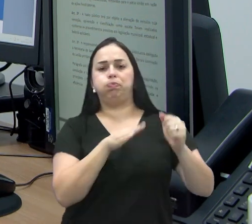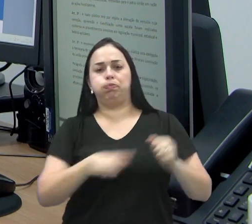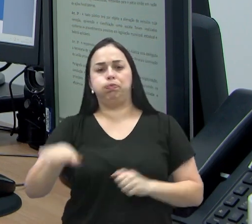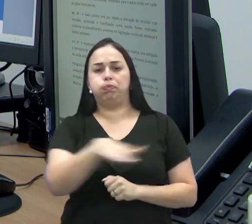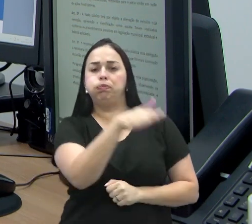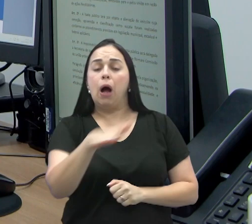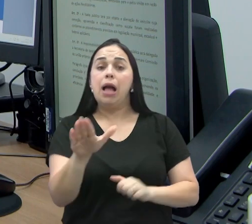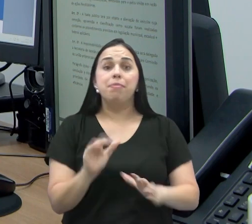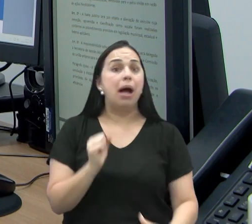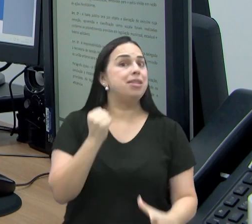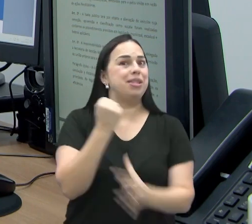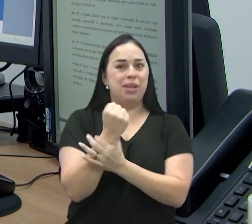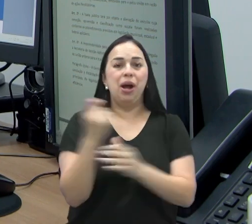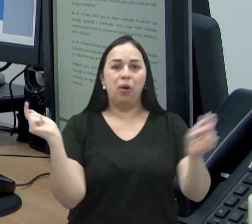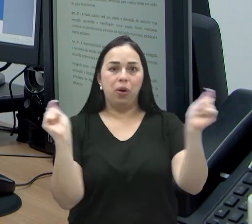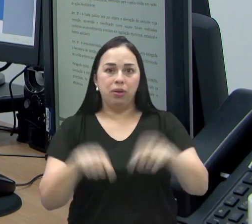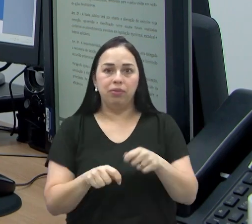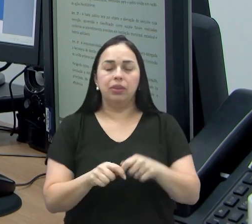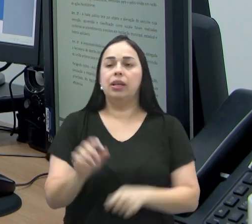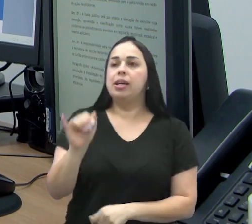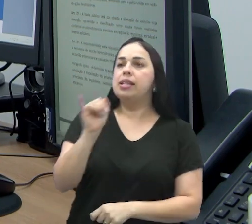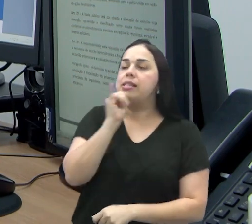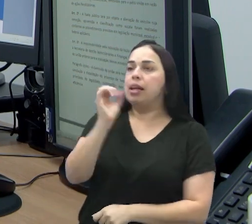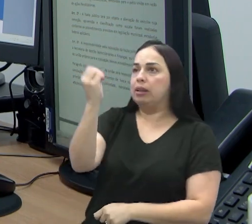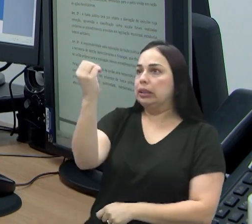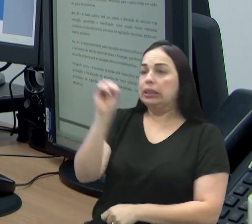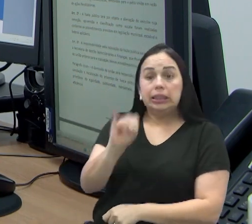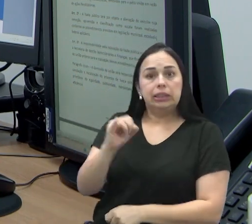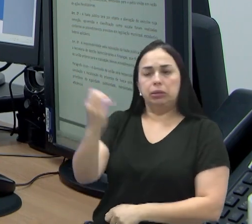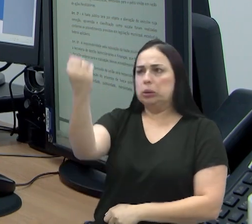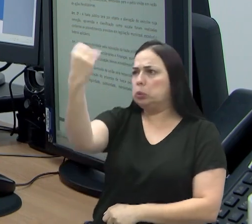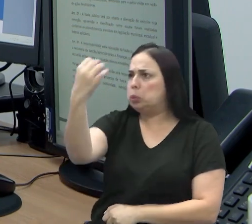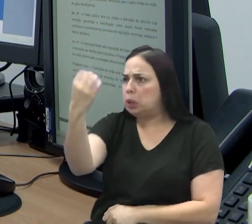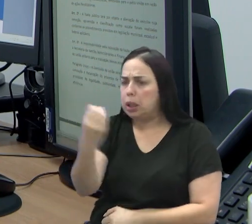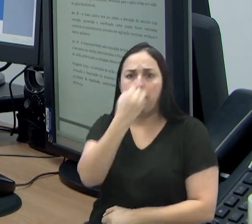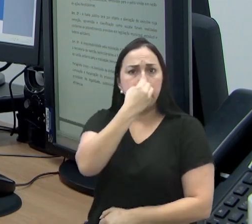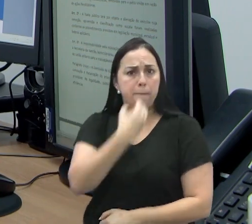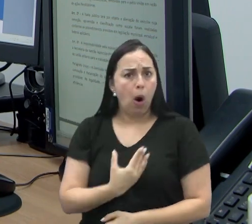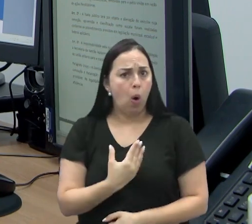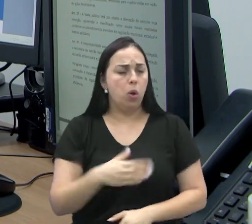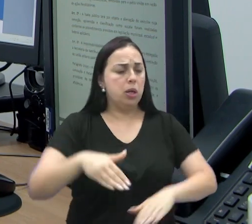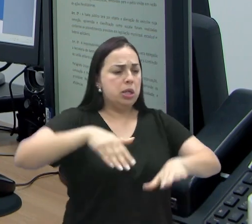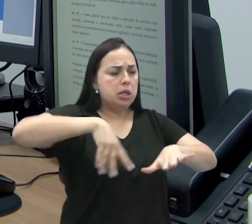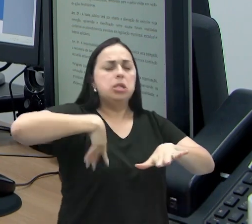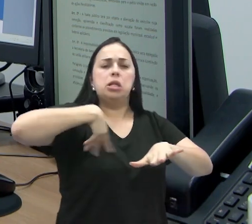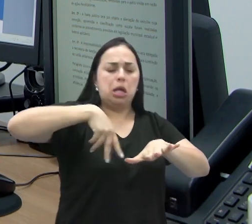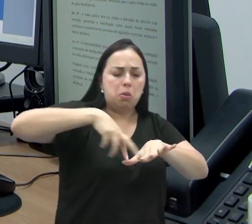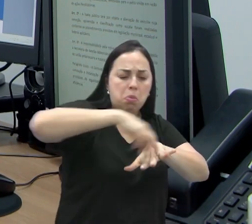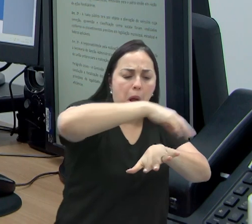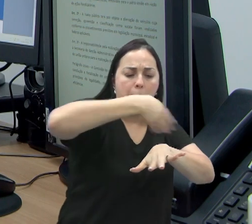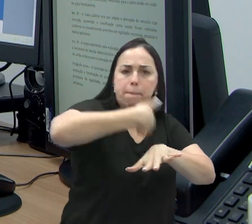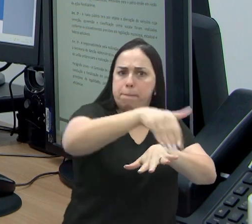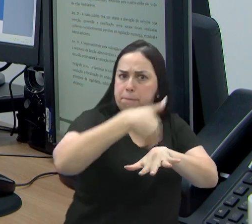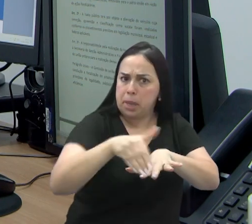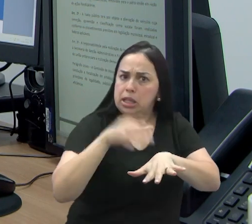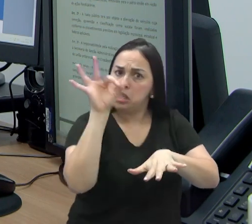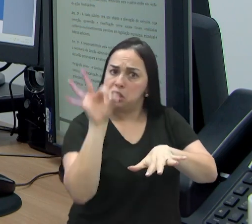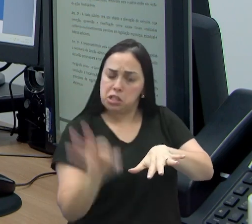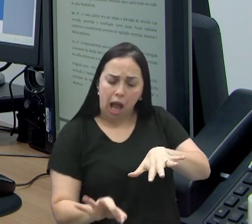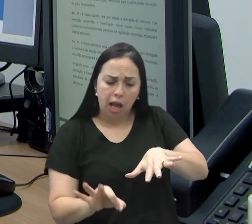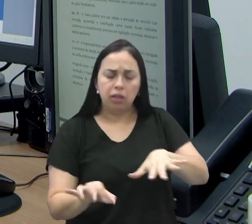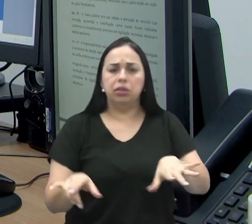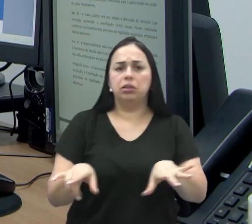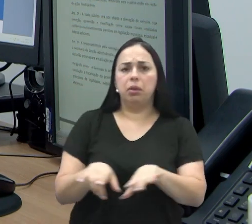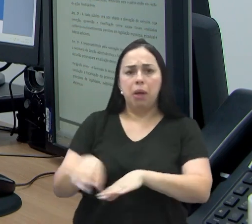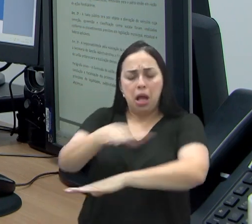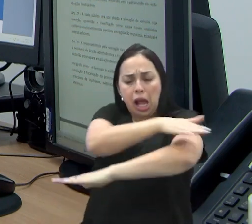terão mais segurança para trafegar nas vias. Se eu tenho um semáforo funcionando adequadamente, se eu tenho um cruzamento que está com a pintura em dia, se eu tenho um asfalto que está